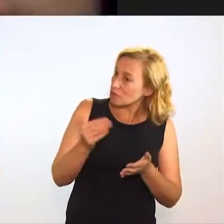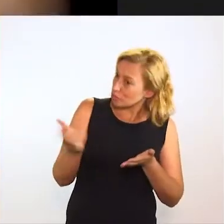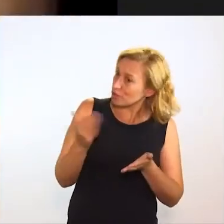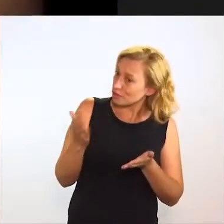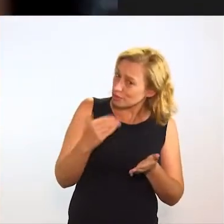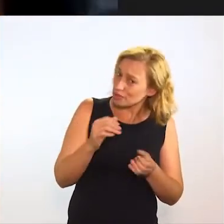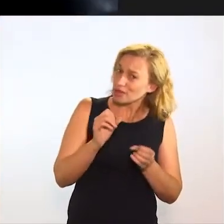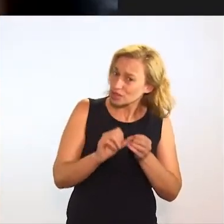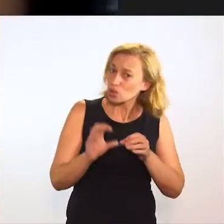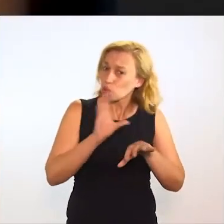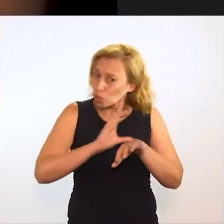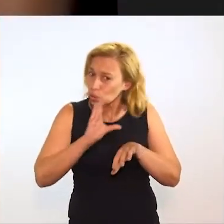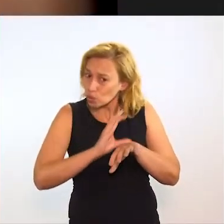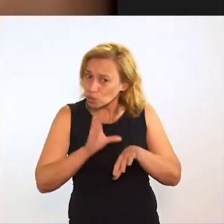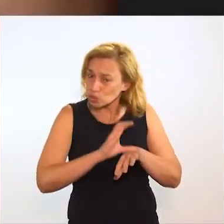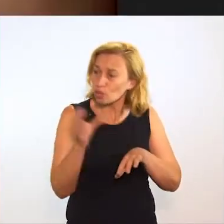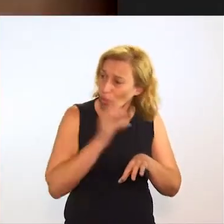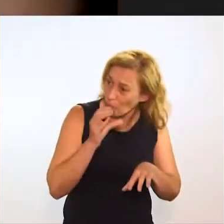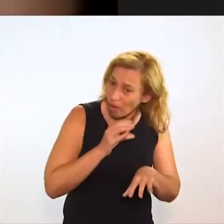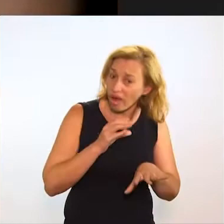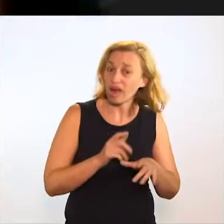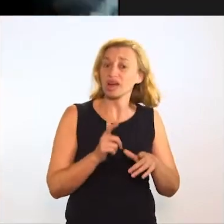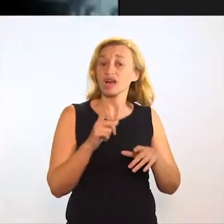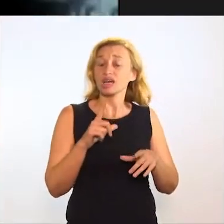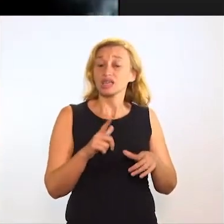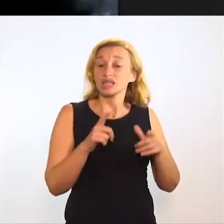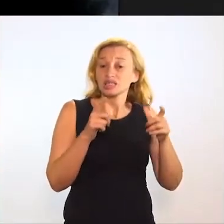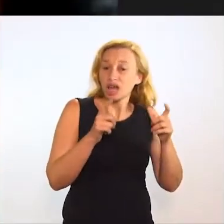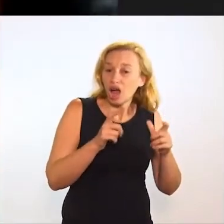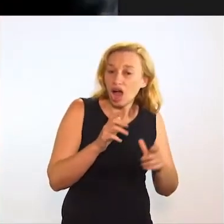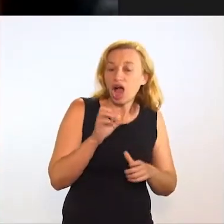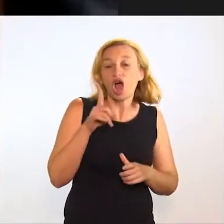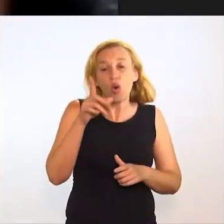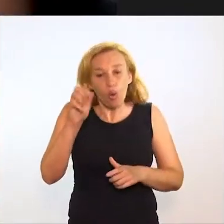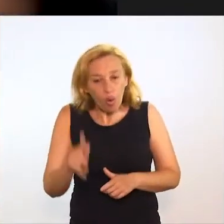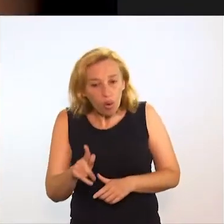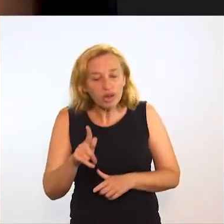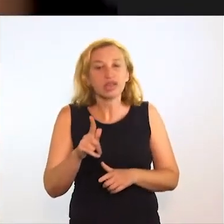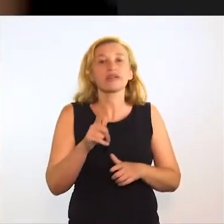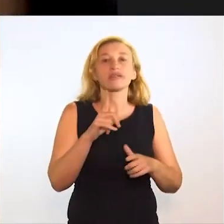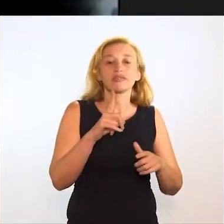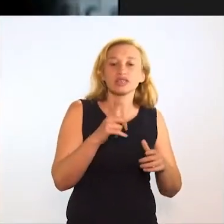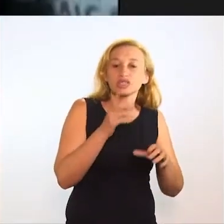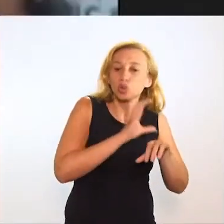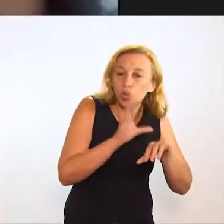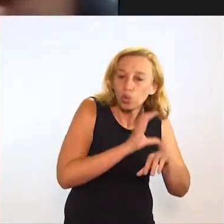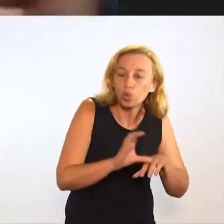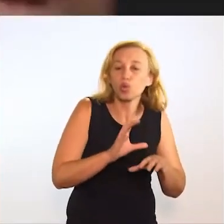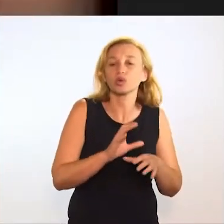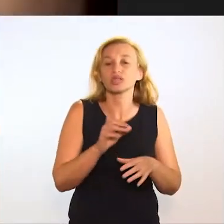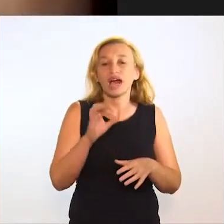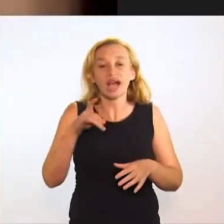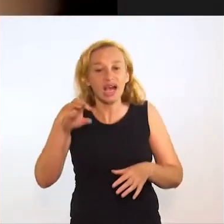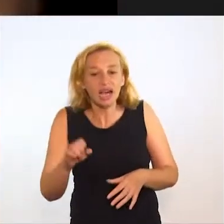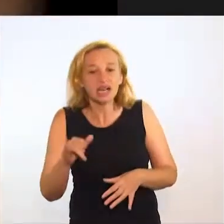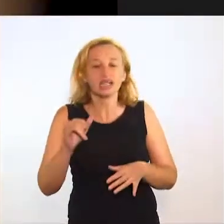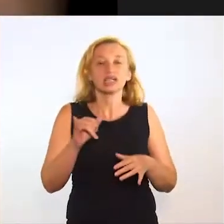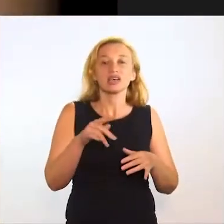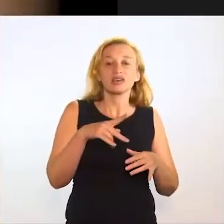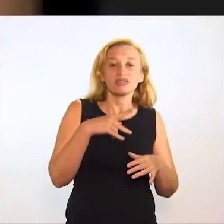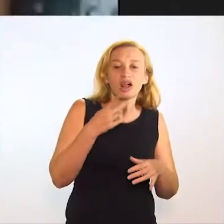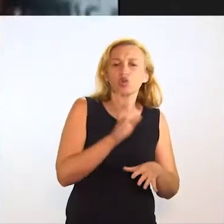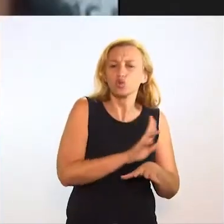olha, vamos fazer o curso tal, vamos correr. Olha, tem a ONG tal está fazendo o curso tal, a CUFA,